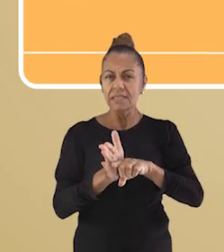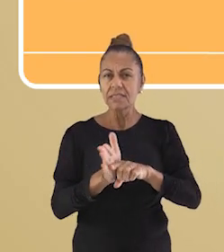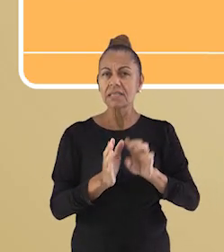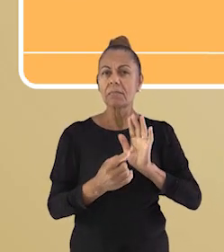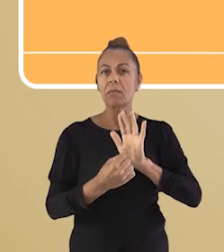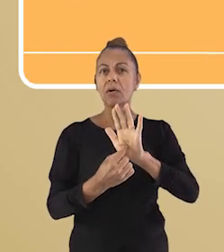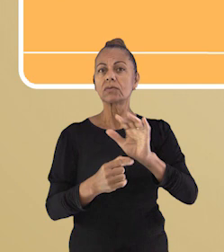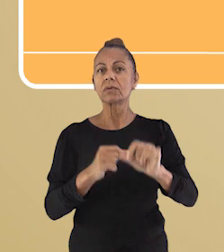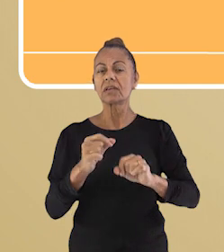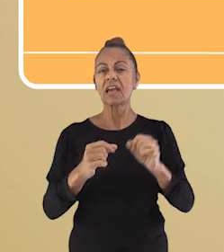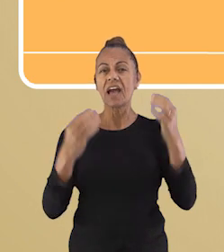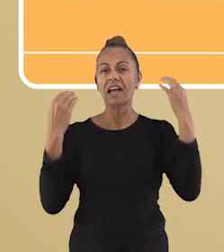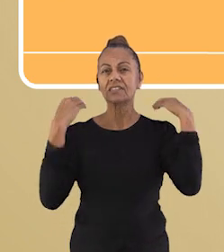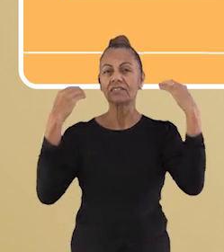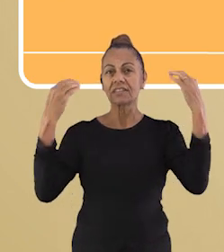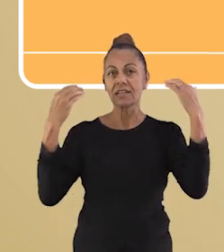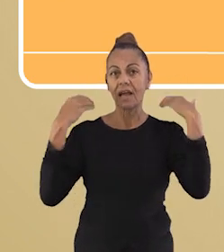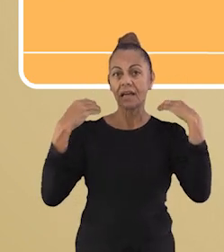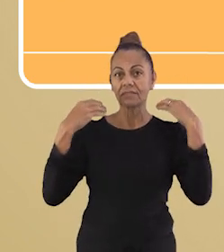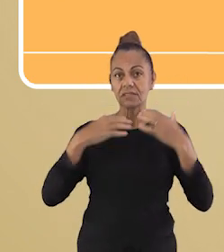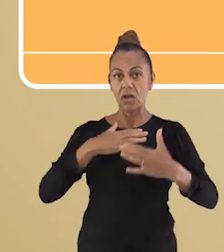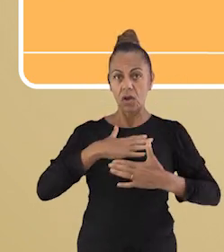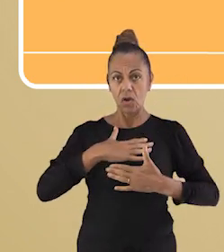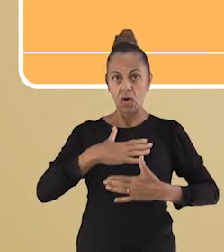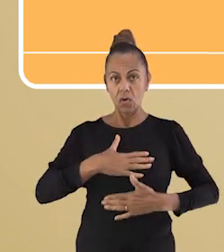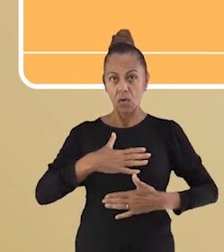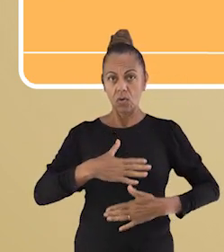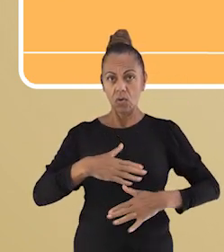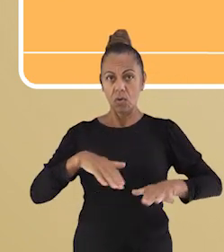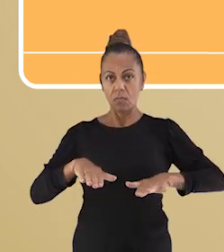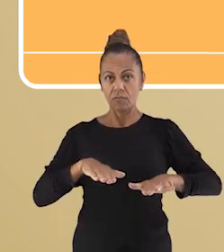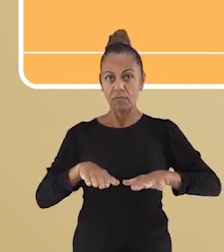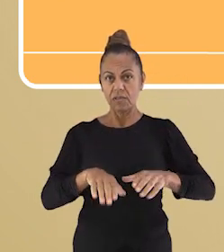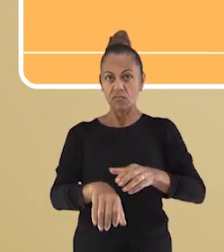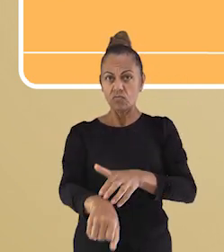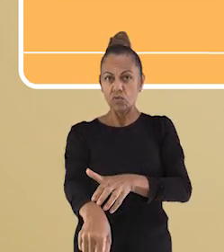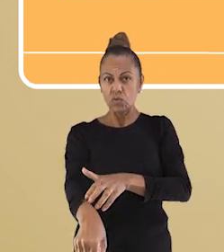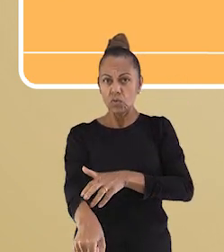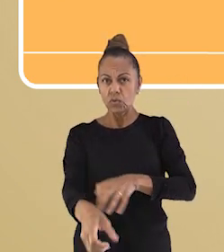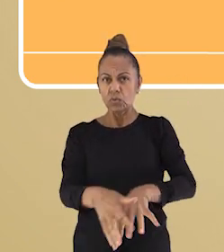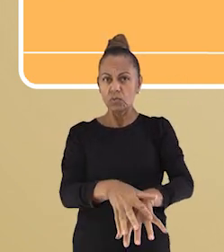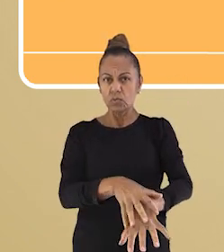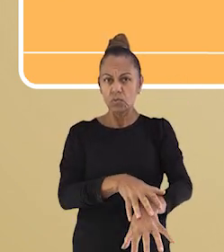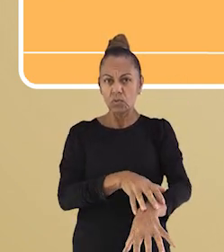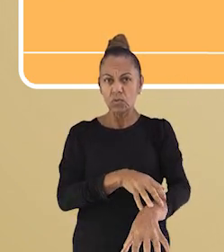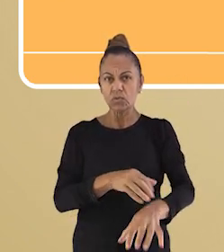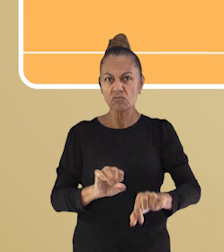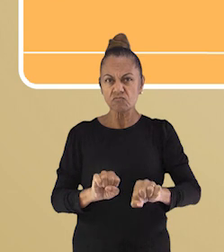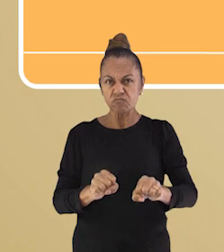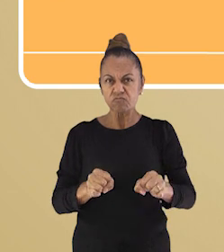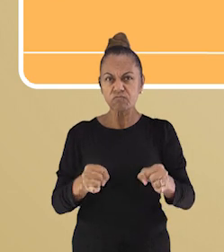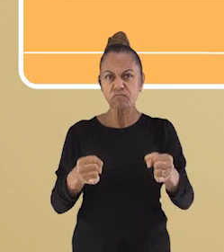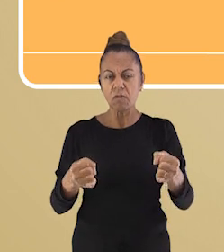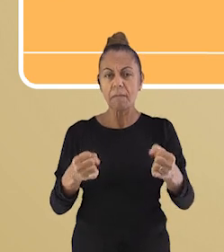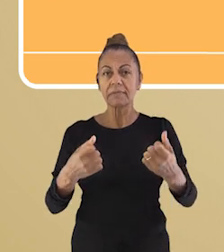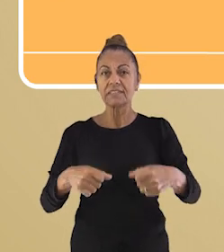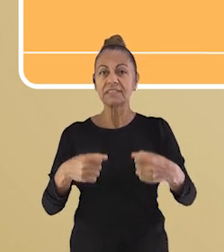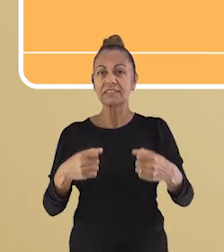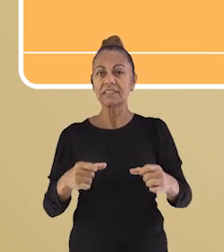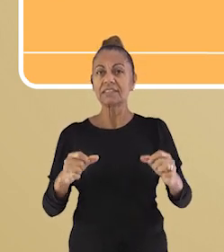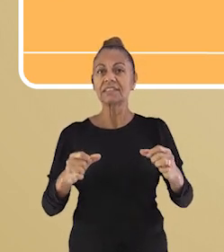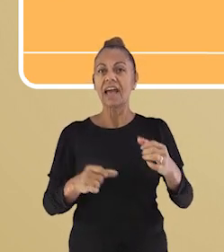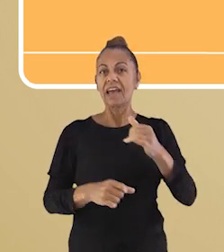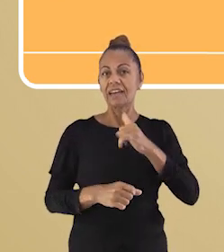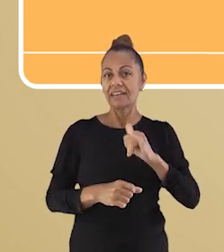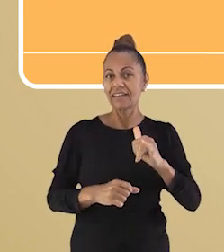de Saúde, a atividade física é qualquer movimento corporal produzido pelos músculos esqueléticos